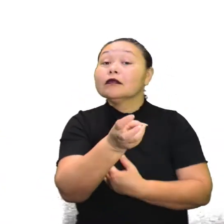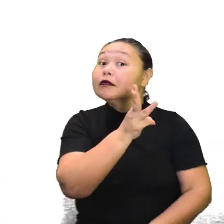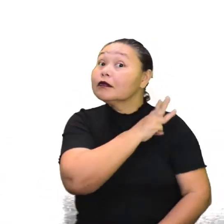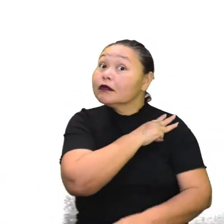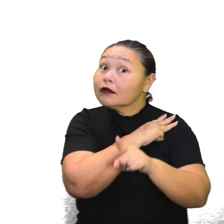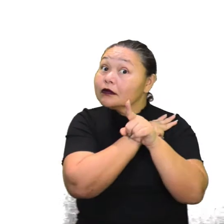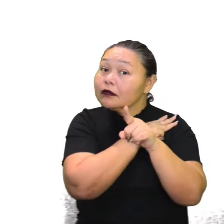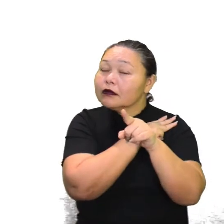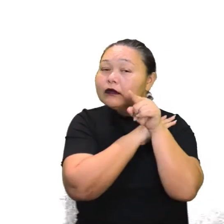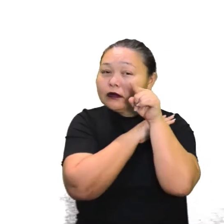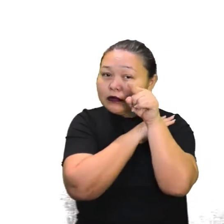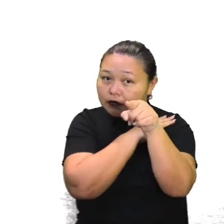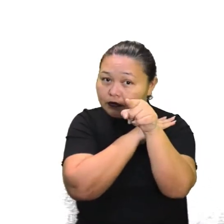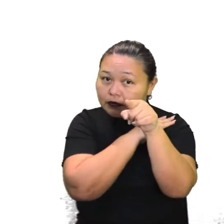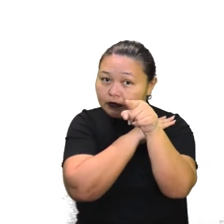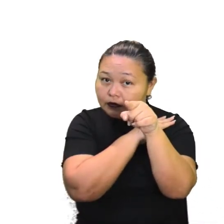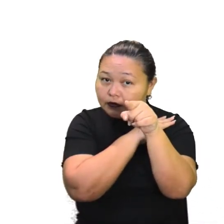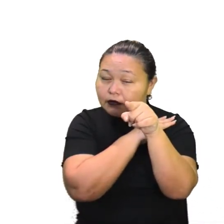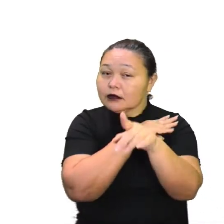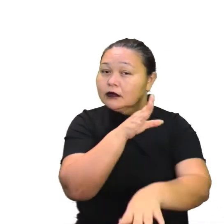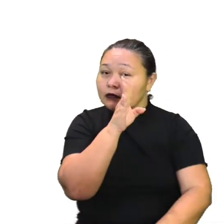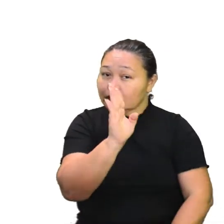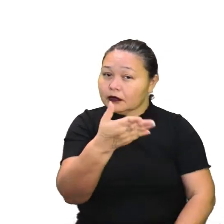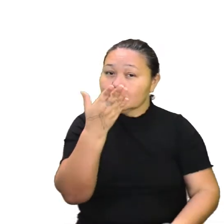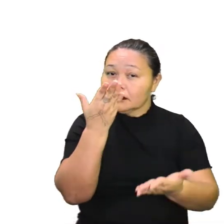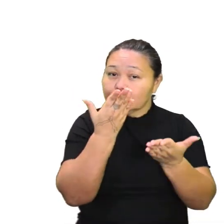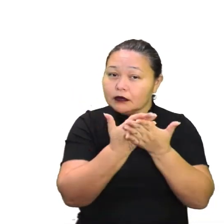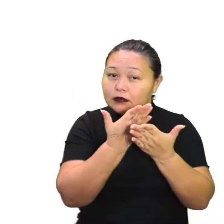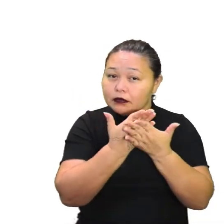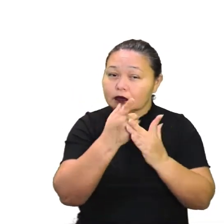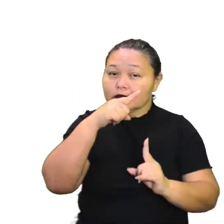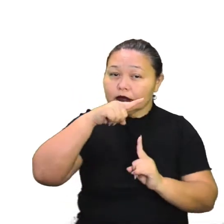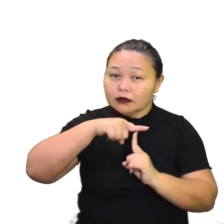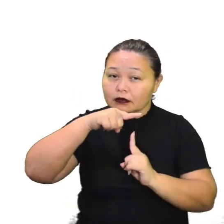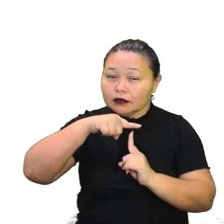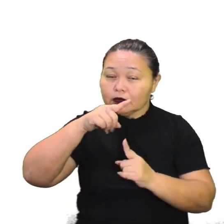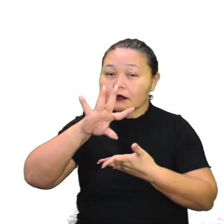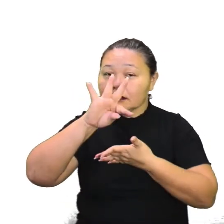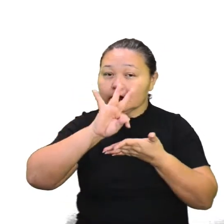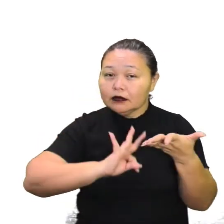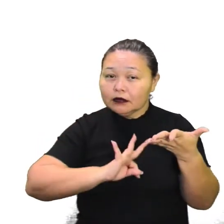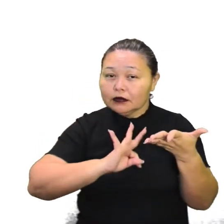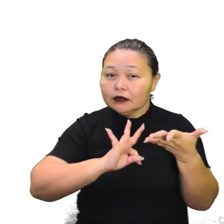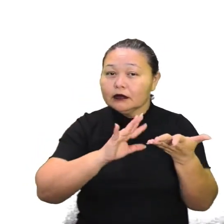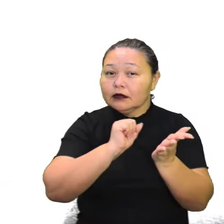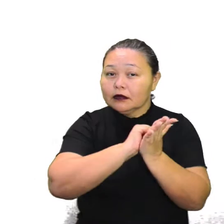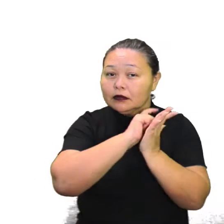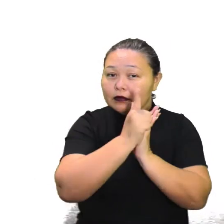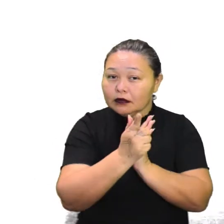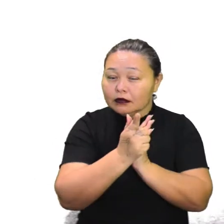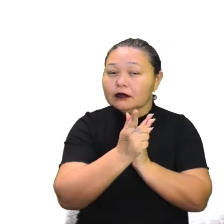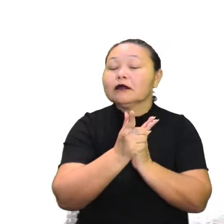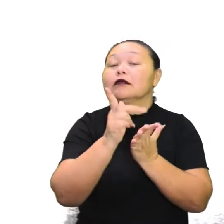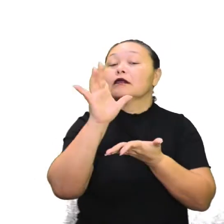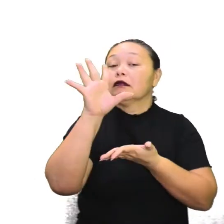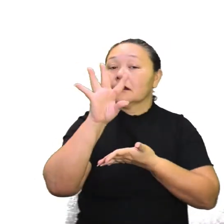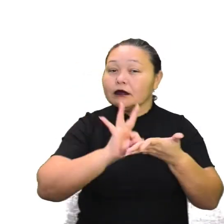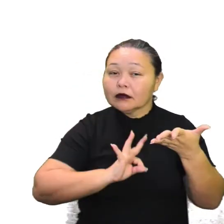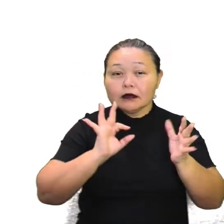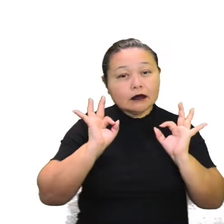terceirão, você já estudou tipologia textual e gêneros